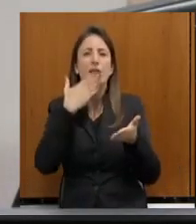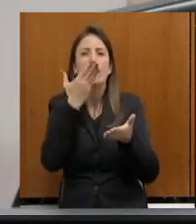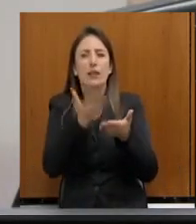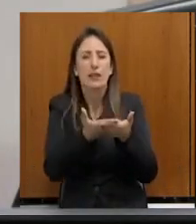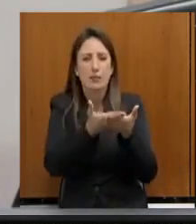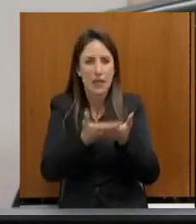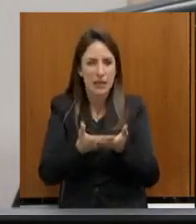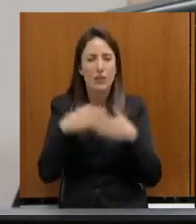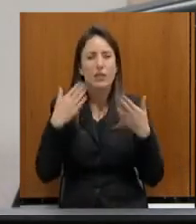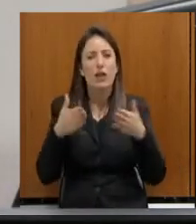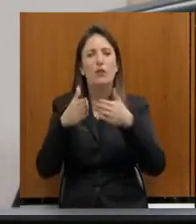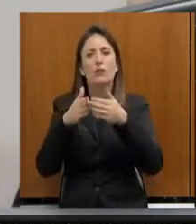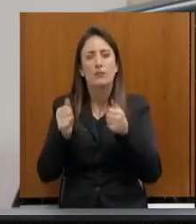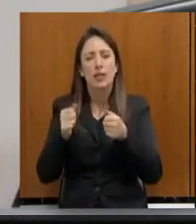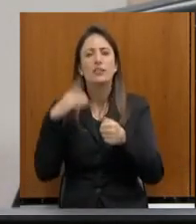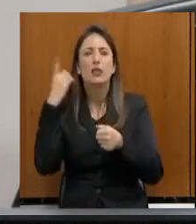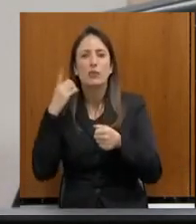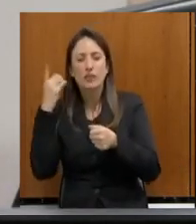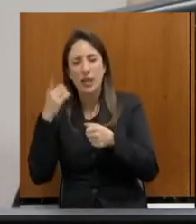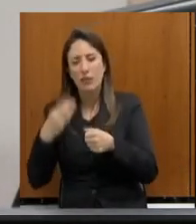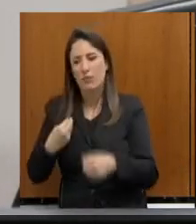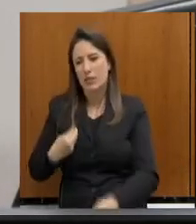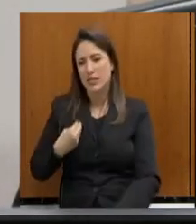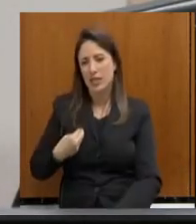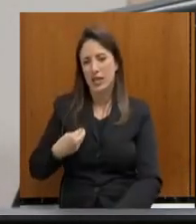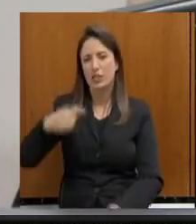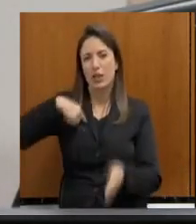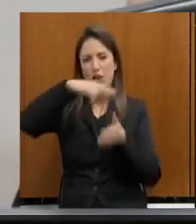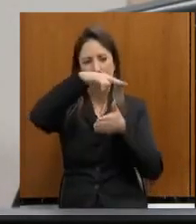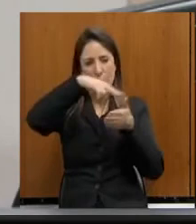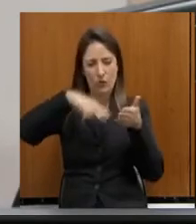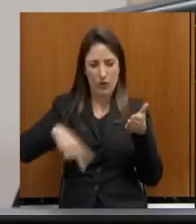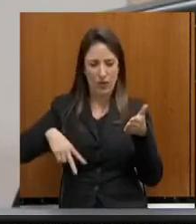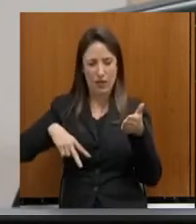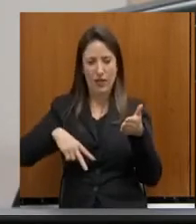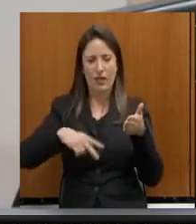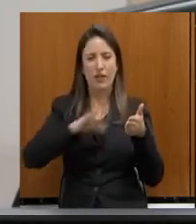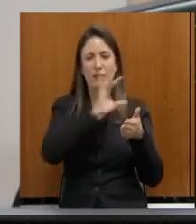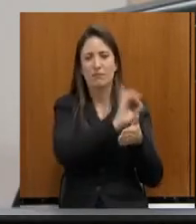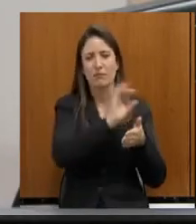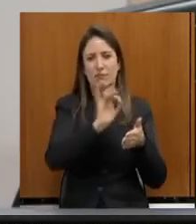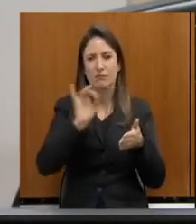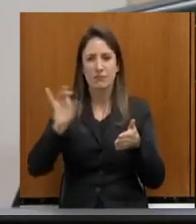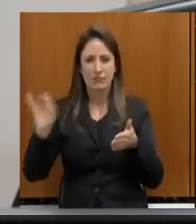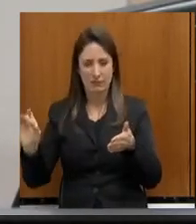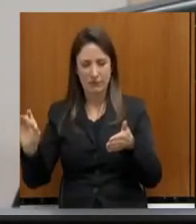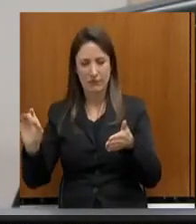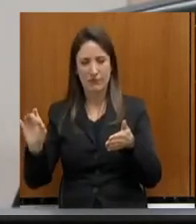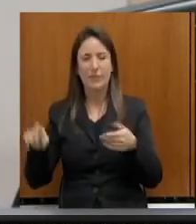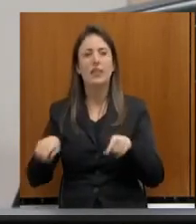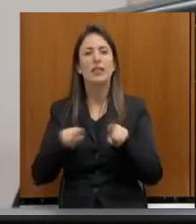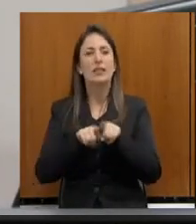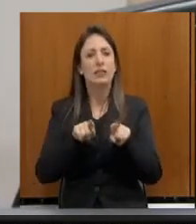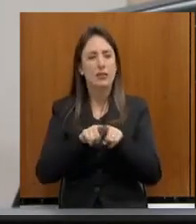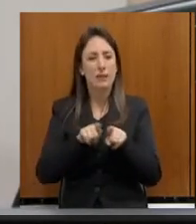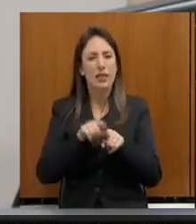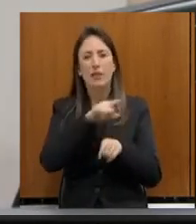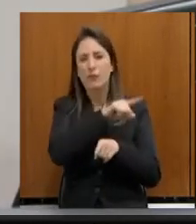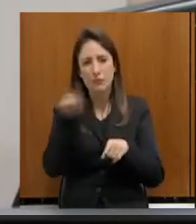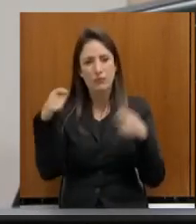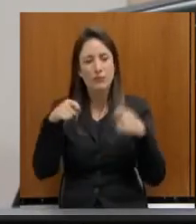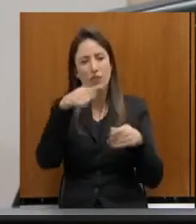aos deputados presentes para que eu possa fazer a leitura dos requerimentos em bloco e para que apreciação dele também sejam em